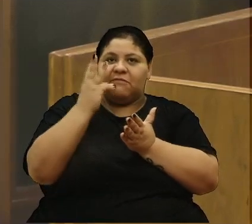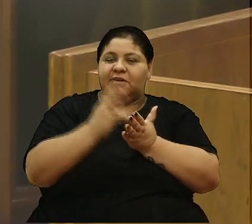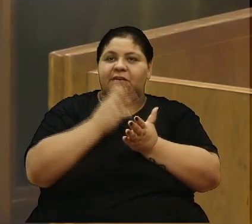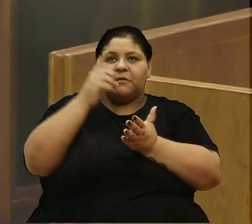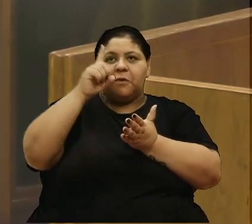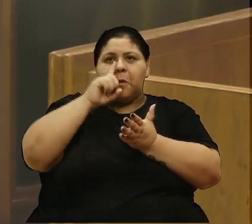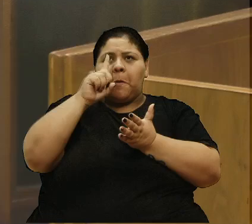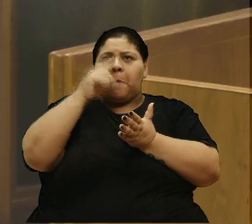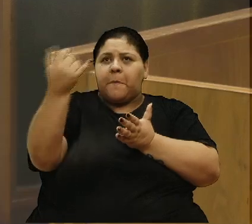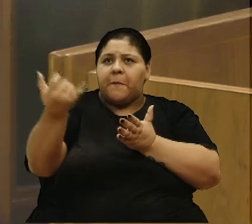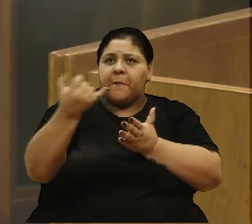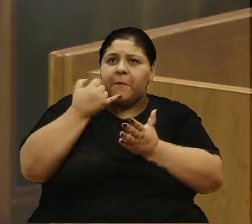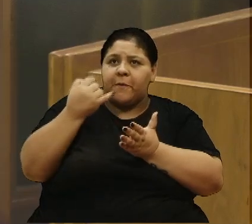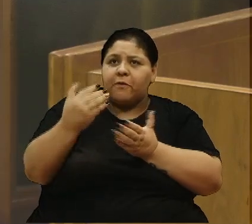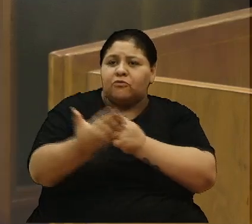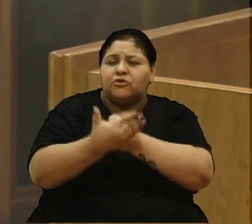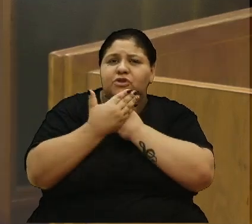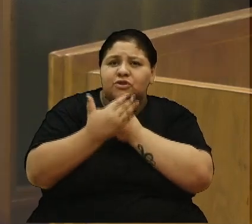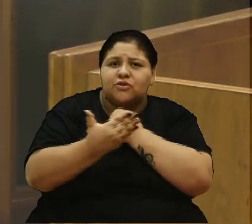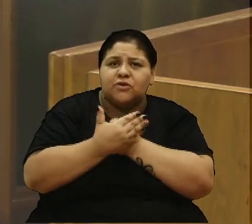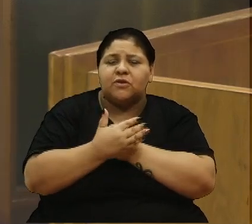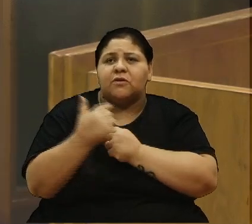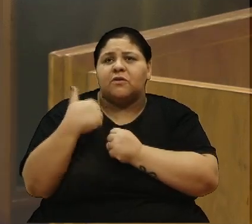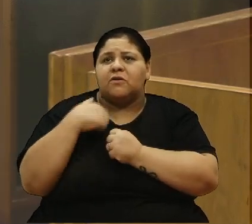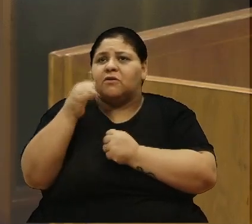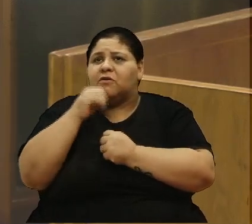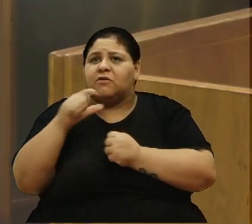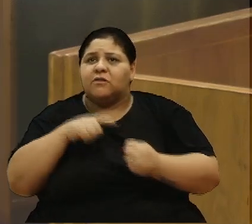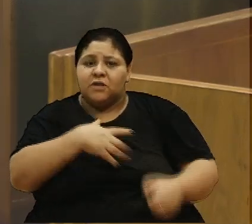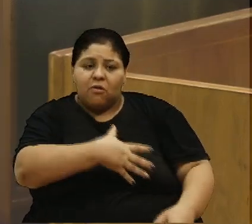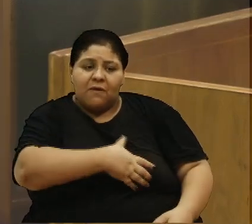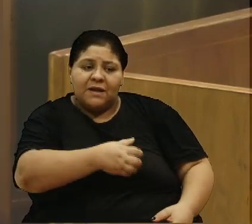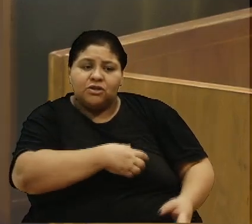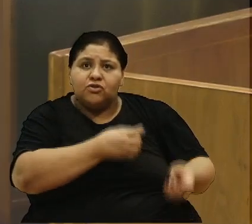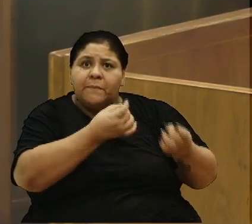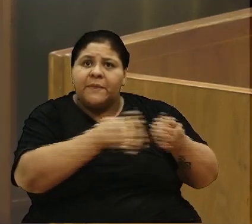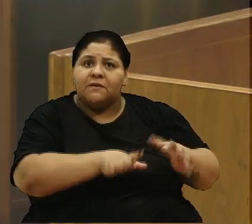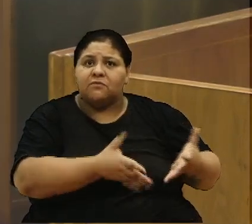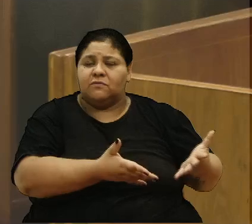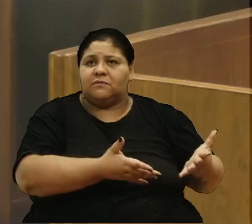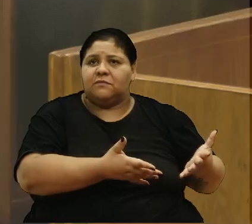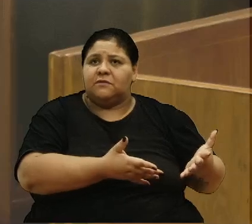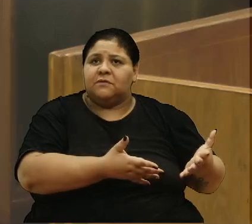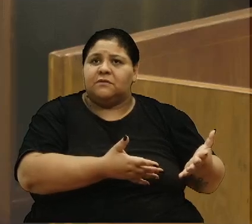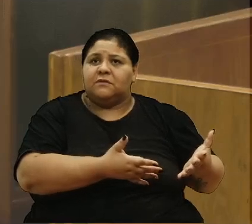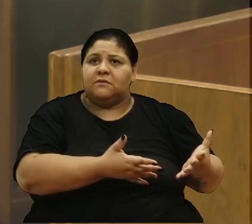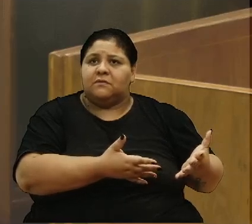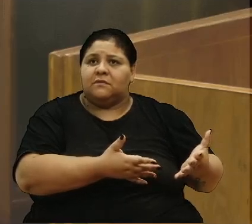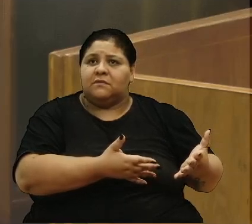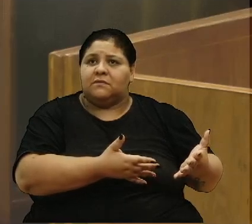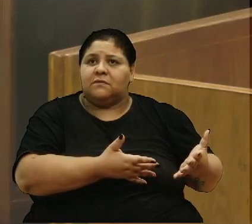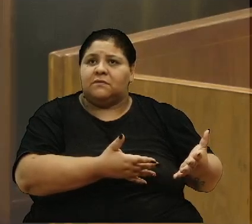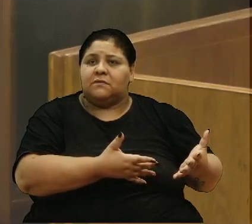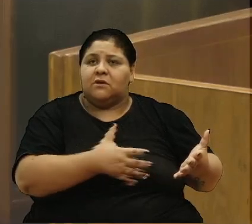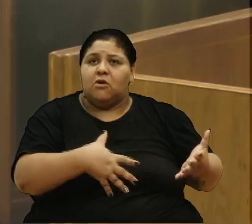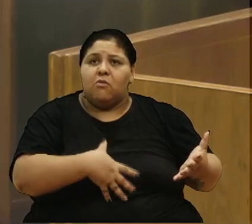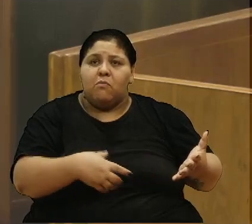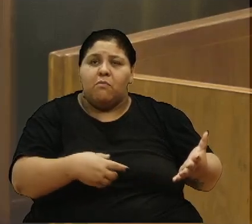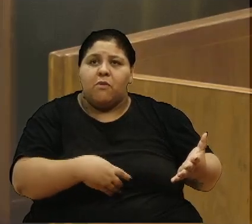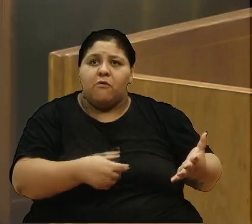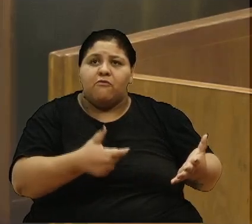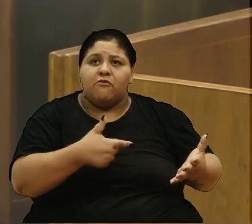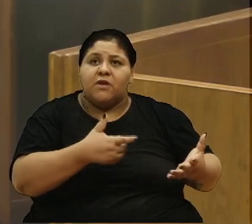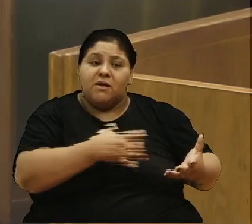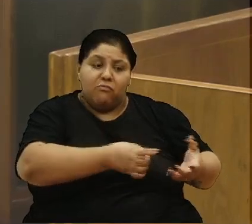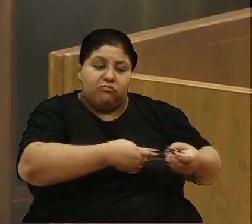de mães dizendo: Marisol nos ajuda. Olha, eu, por exemplo, tenho leite sobrando. vai muito além do que meu filho precisa. Eu estou jogando